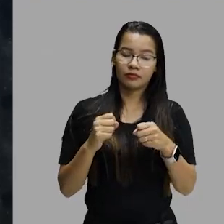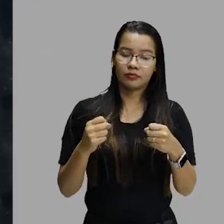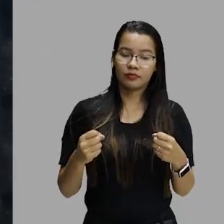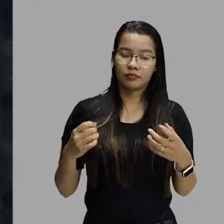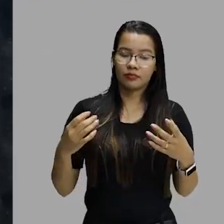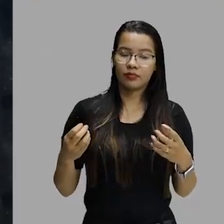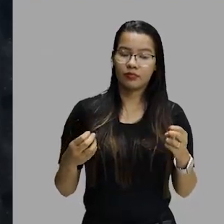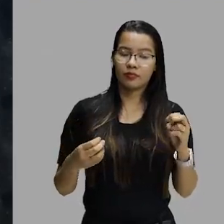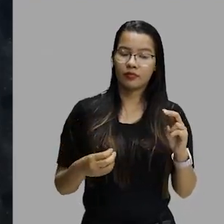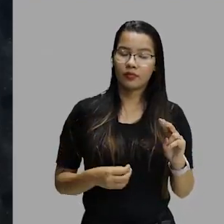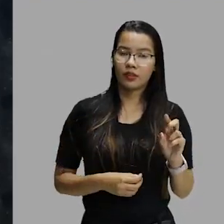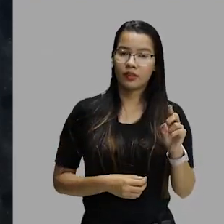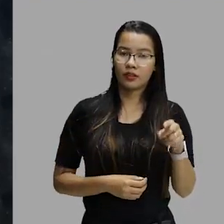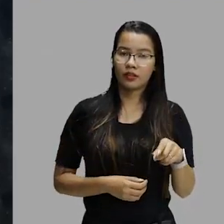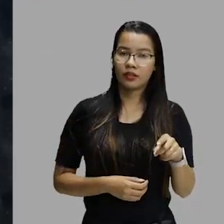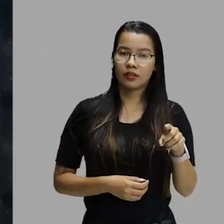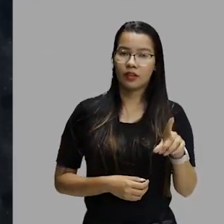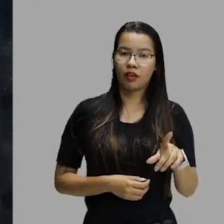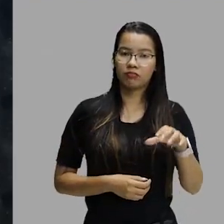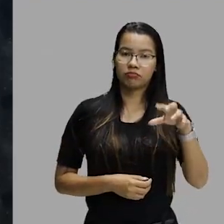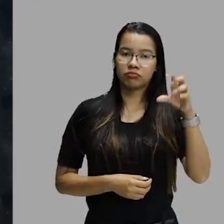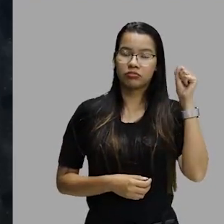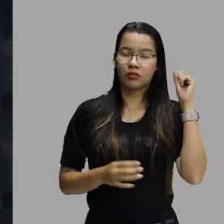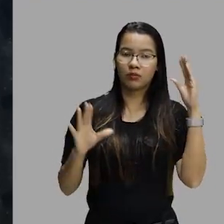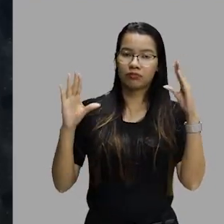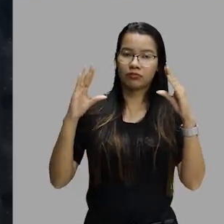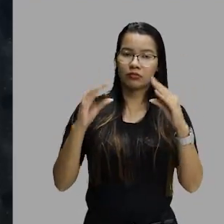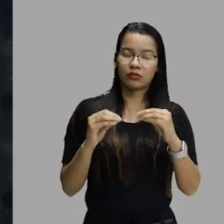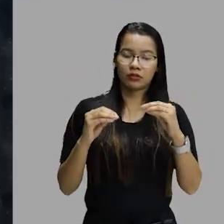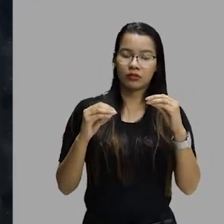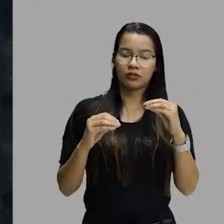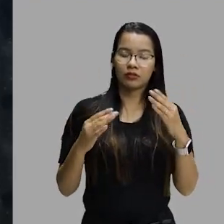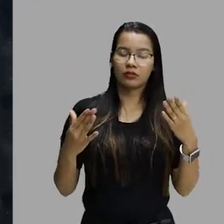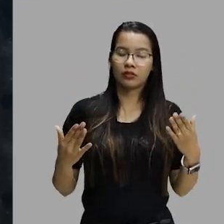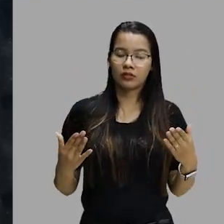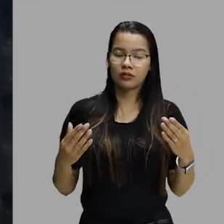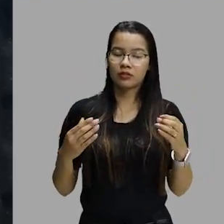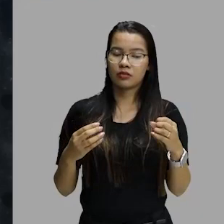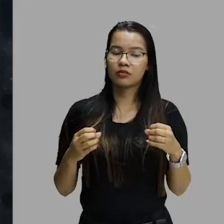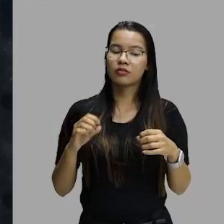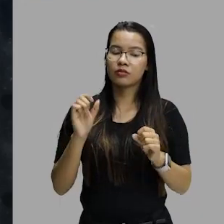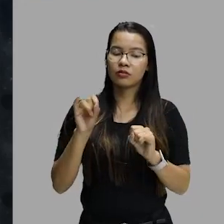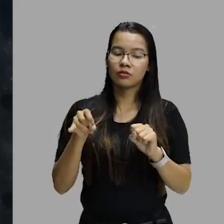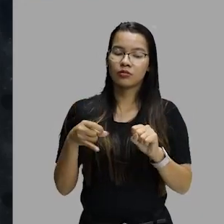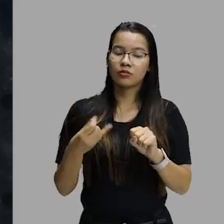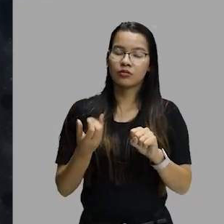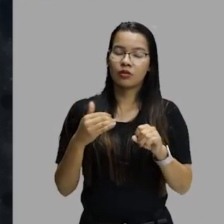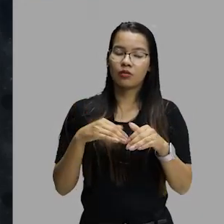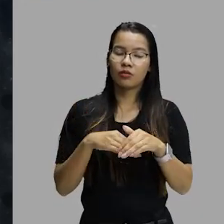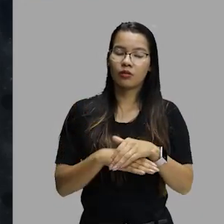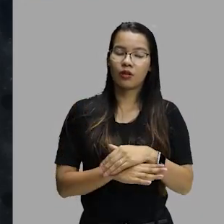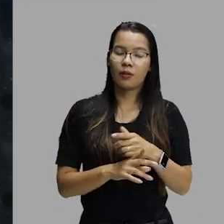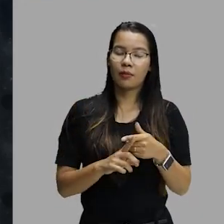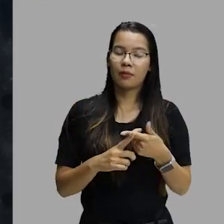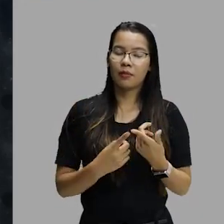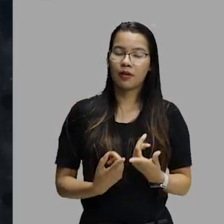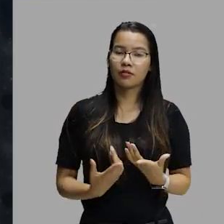Desligaste a lâmpada. Quem? Tu. Sujeito oculto. Agora, quando eu digo